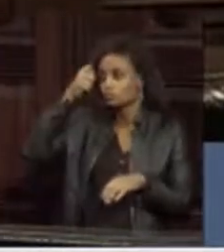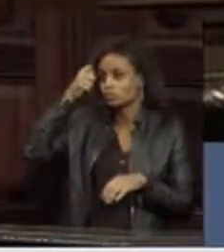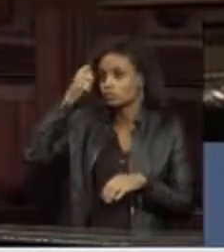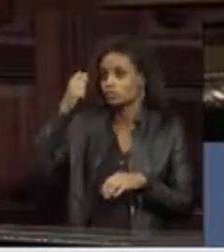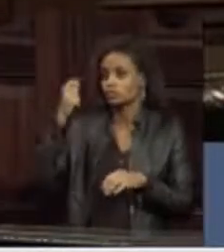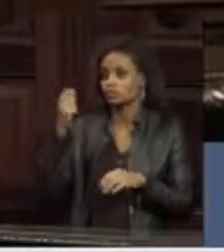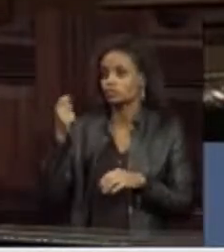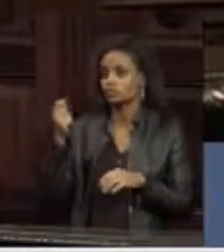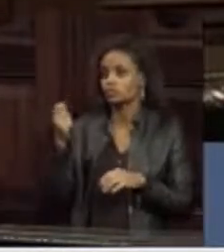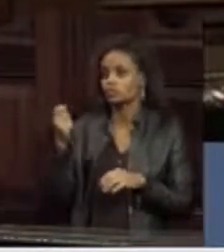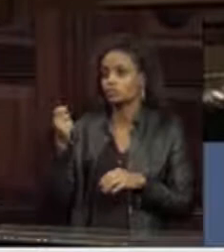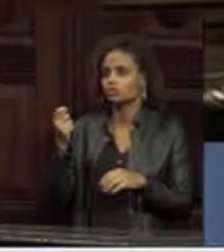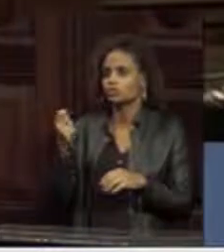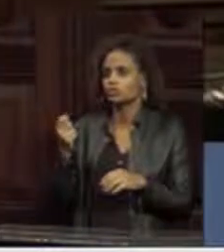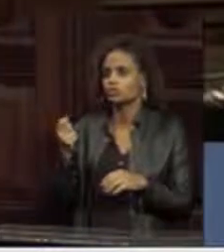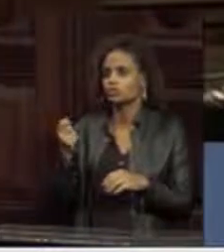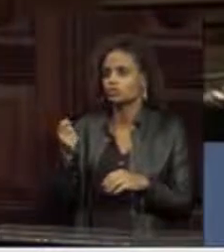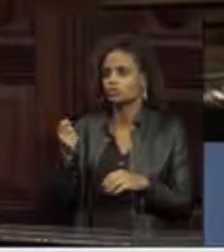Brent,